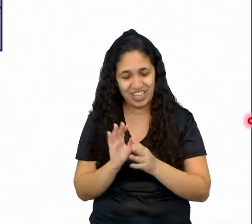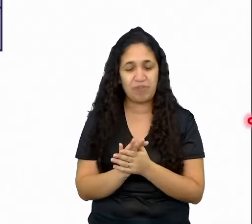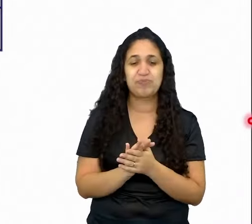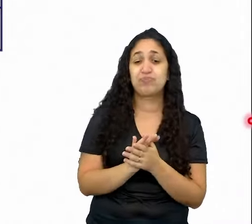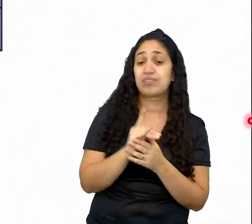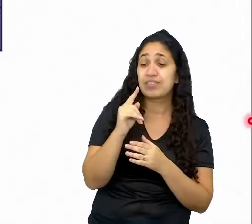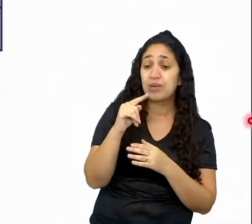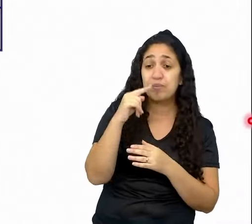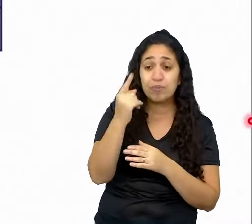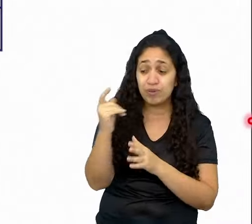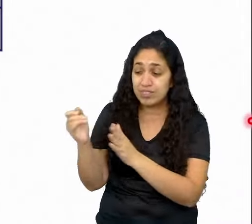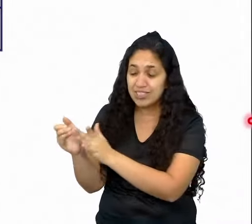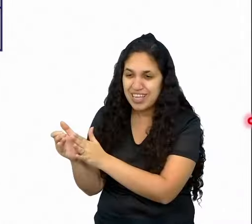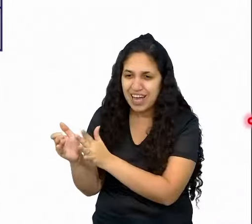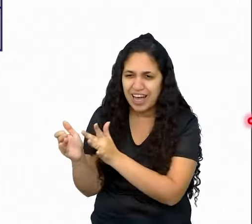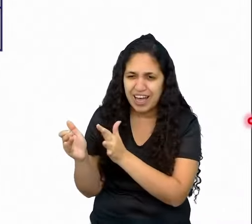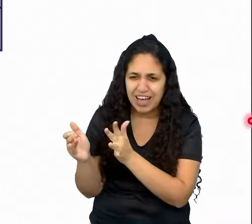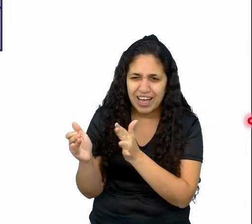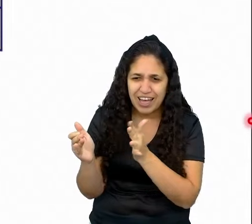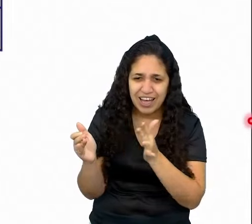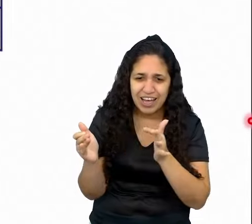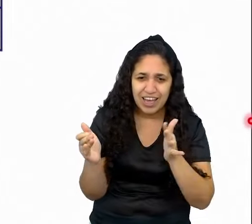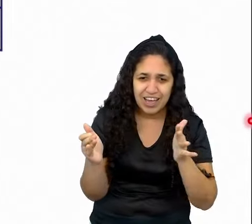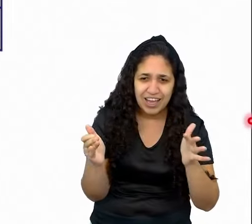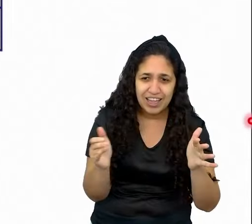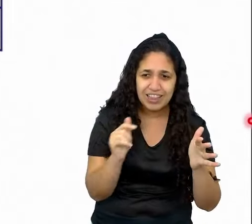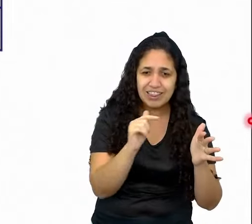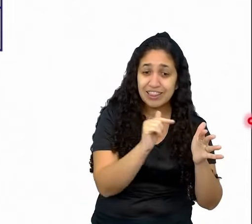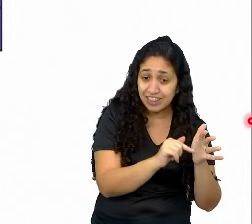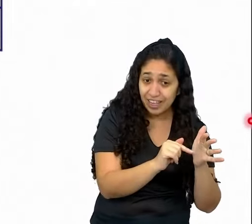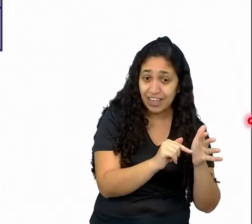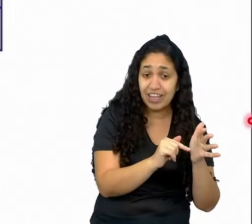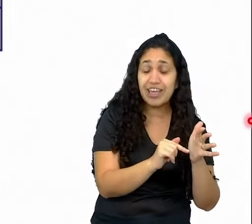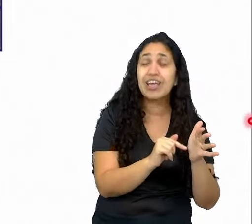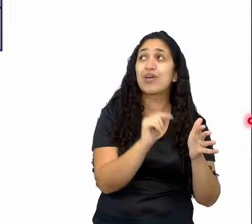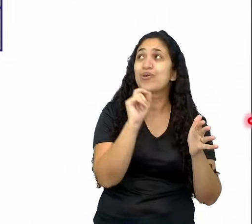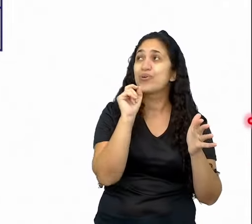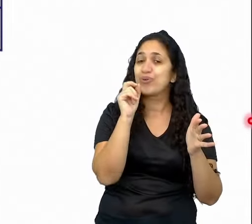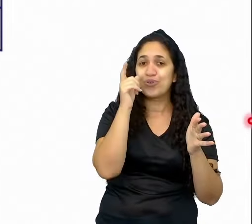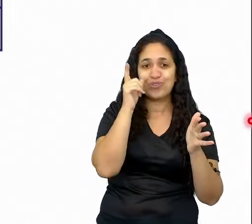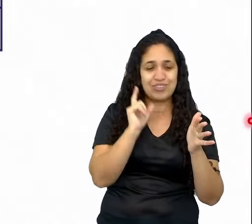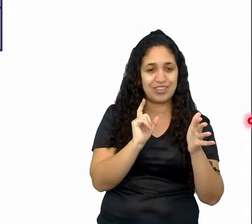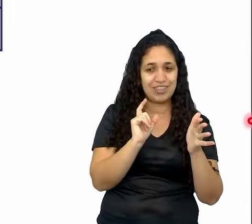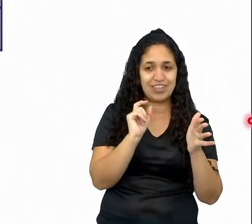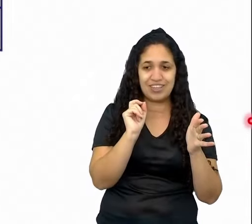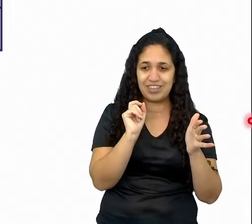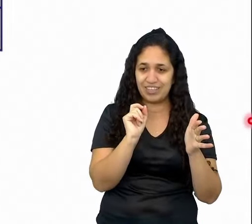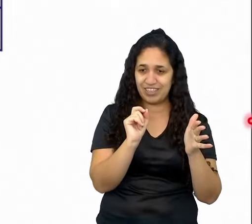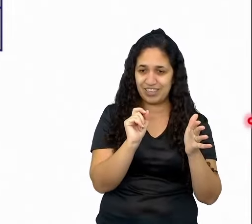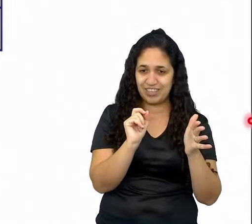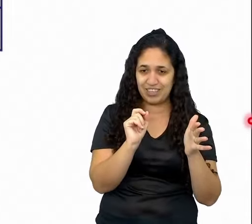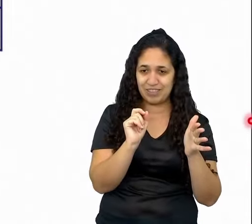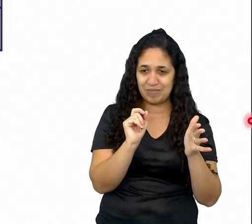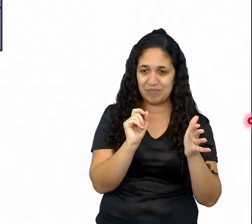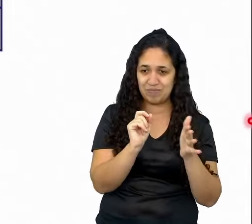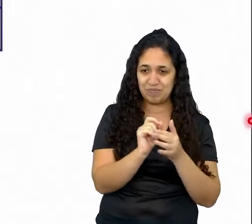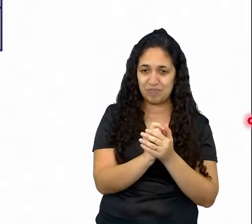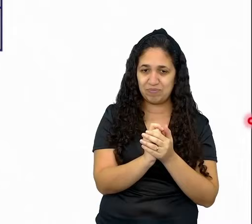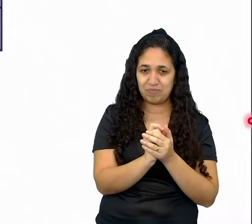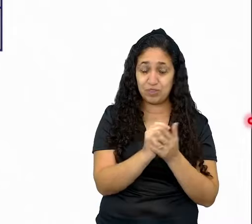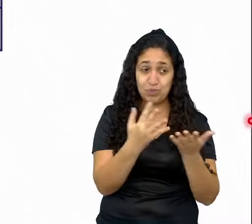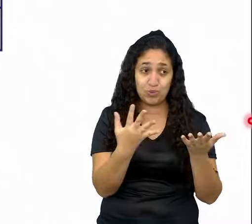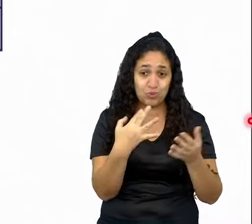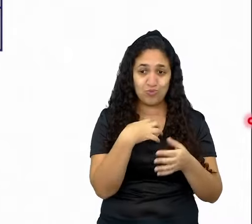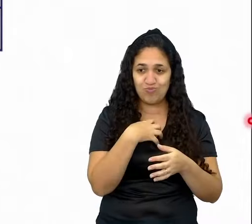Depois, até ele chegar onde? Até ele chegar, eu não gosto de falar muito, mas até ele chegar numa